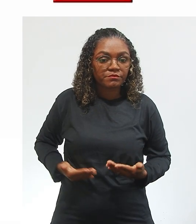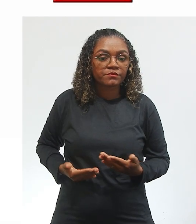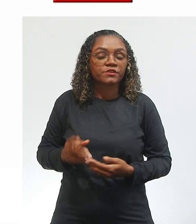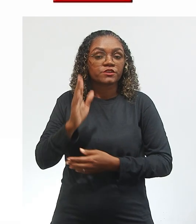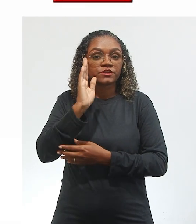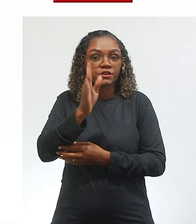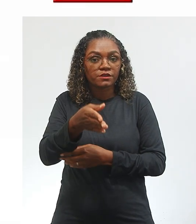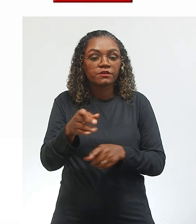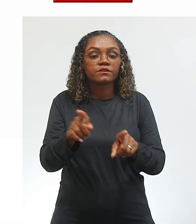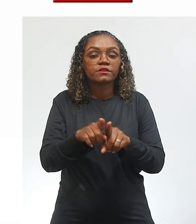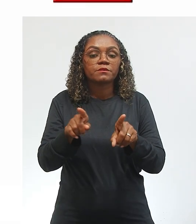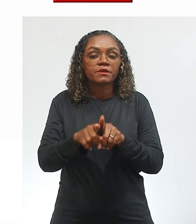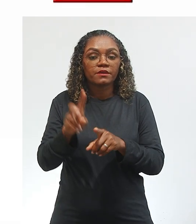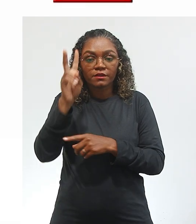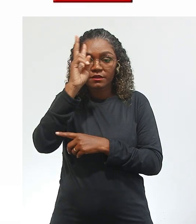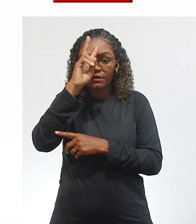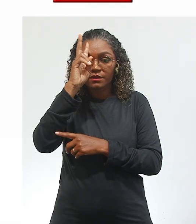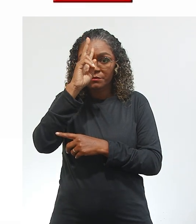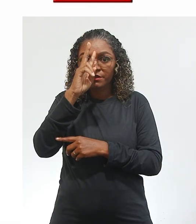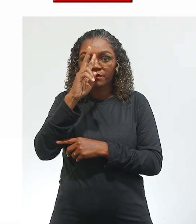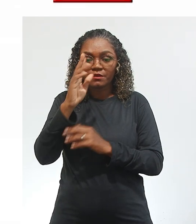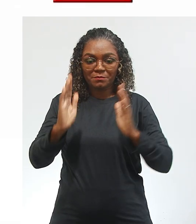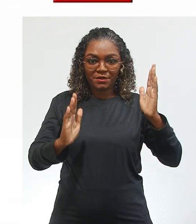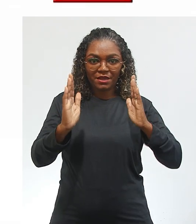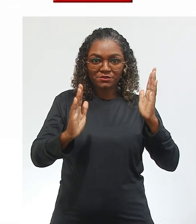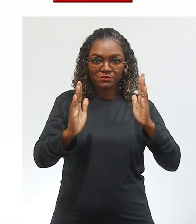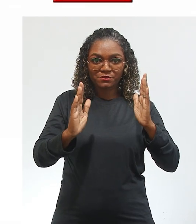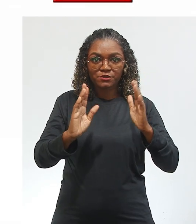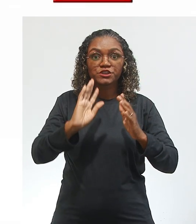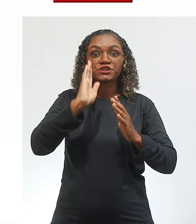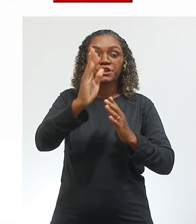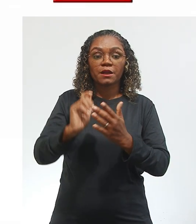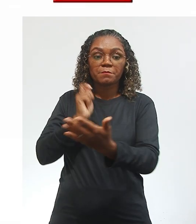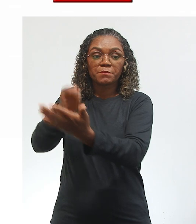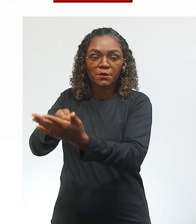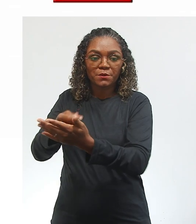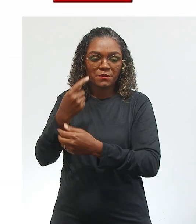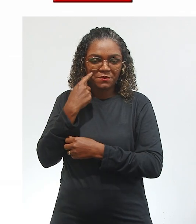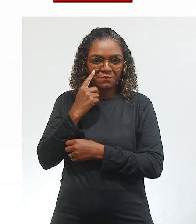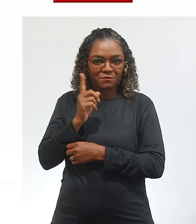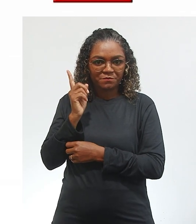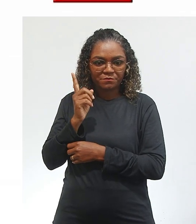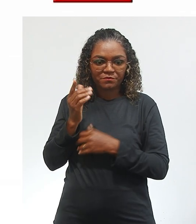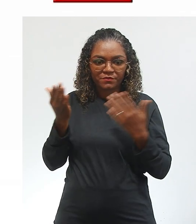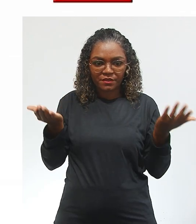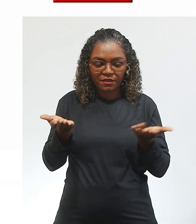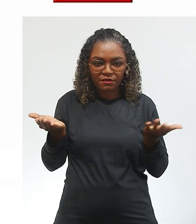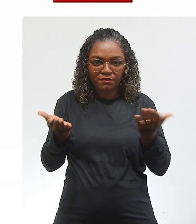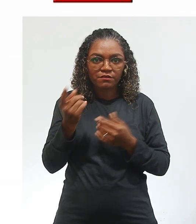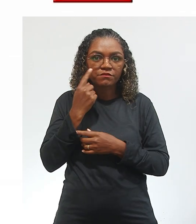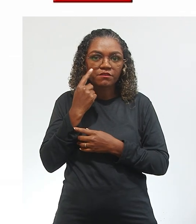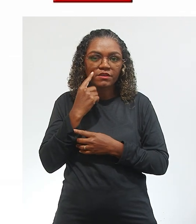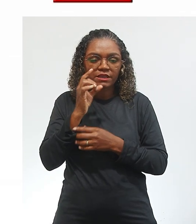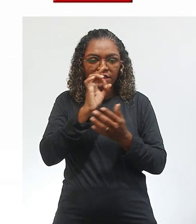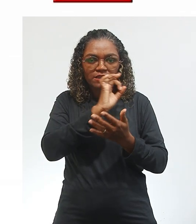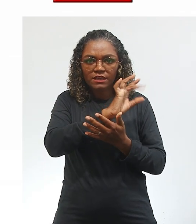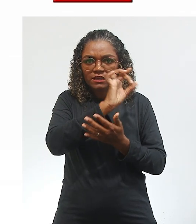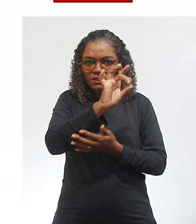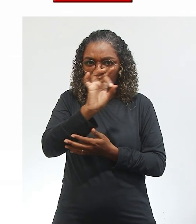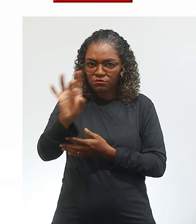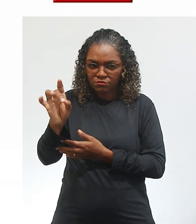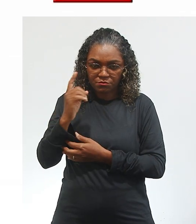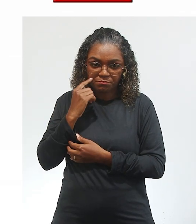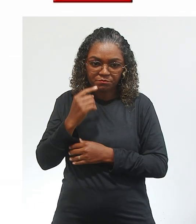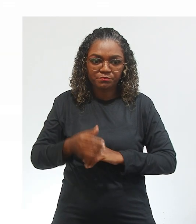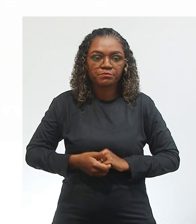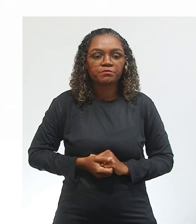Pagou aquela conta a pagar que estava aqui no aprazo. Então, ele fez pagamento. Vamos ver o lançamento de cada um.